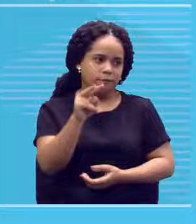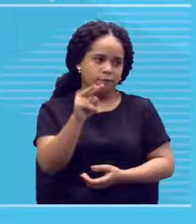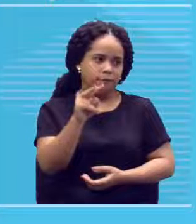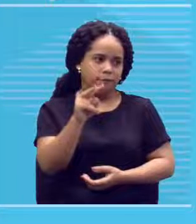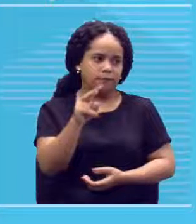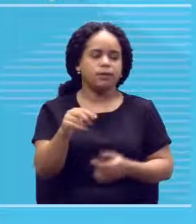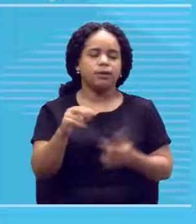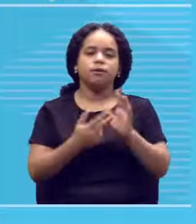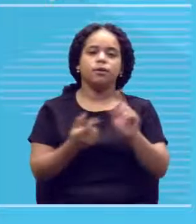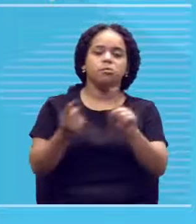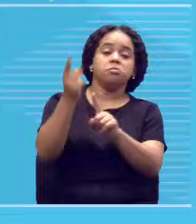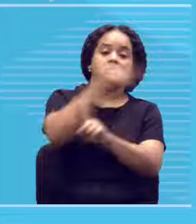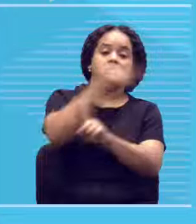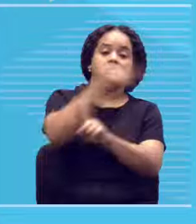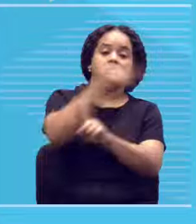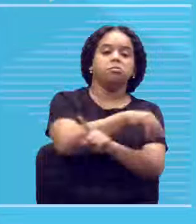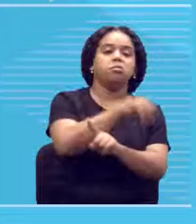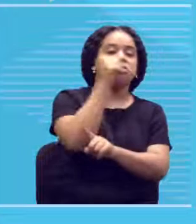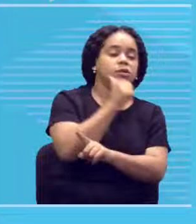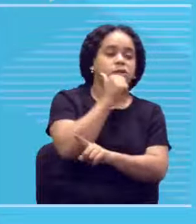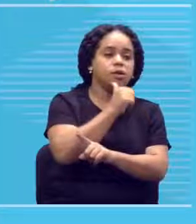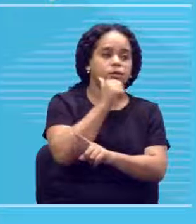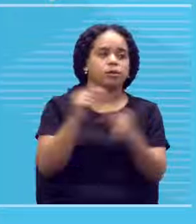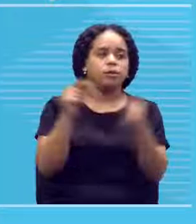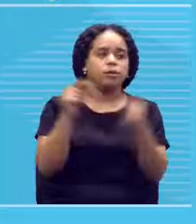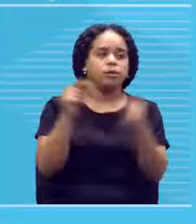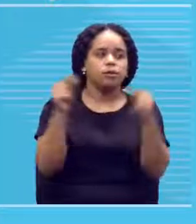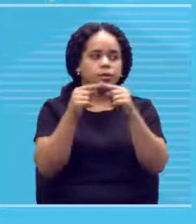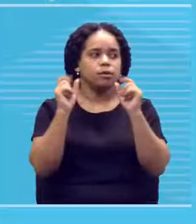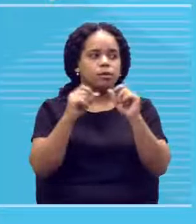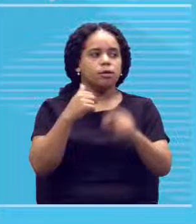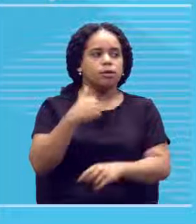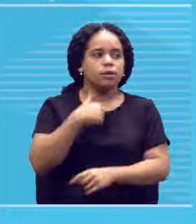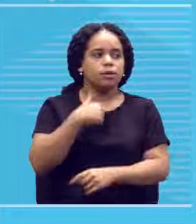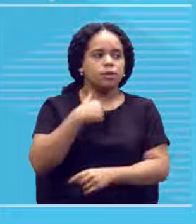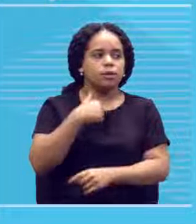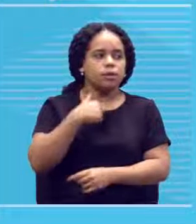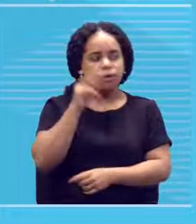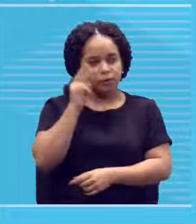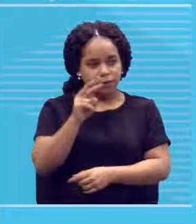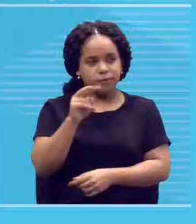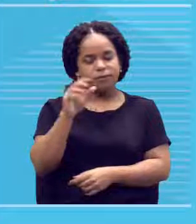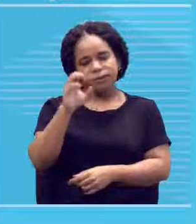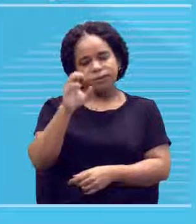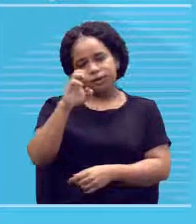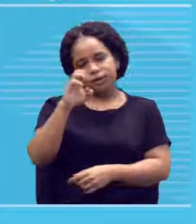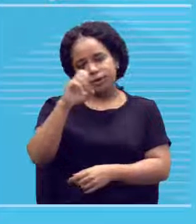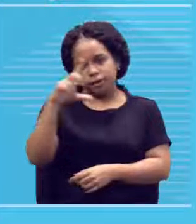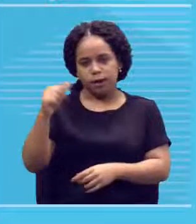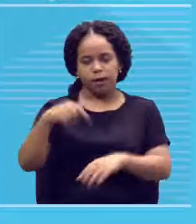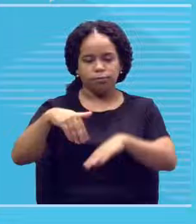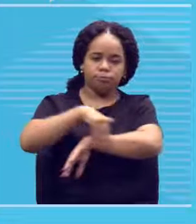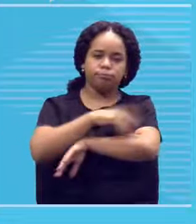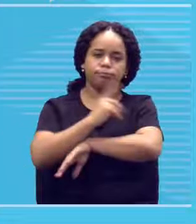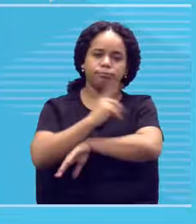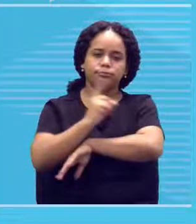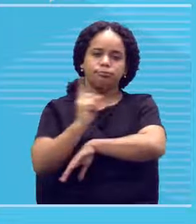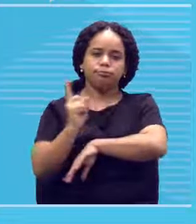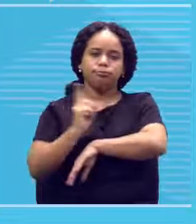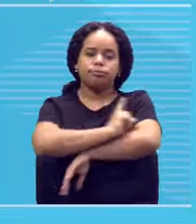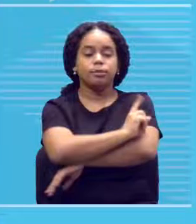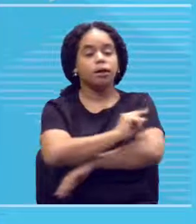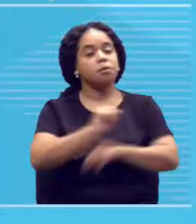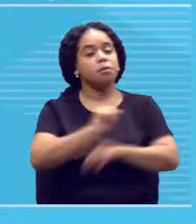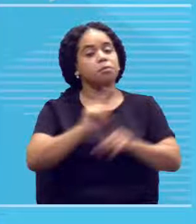a menina que na linguagem coloquial você diga assim eu vi ela passar né Ah mas você é